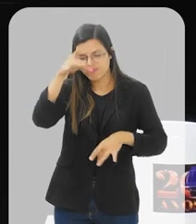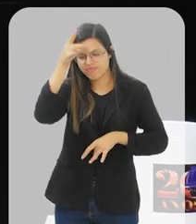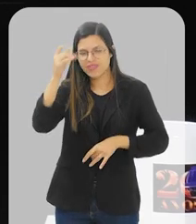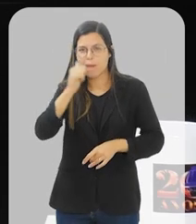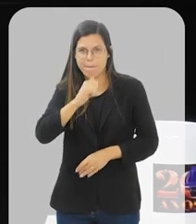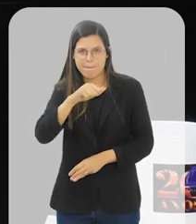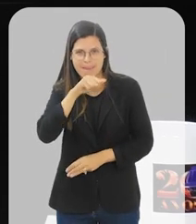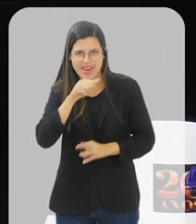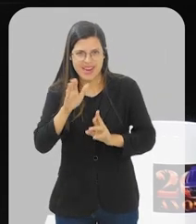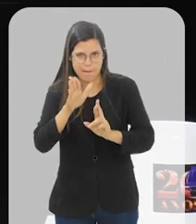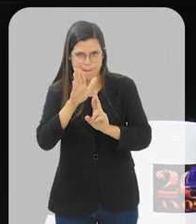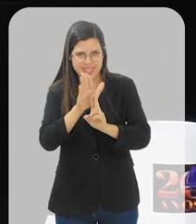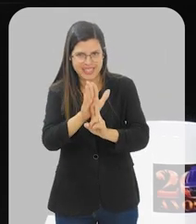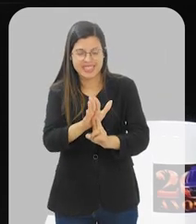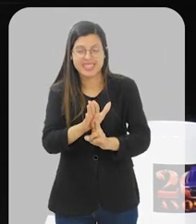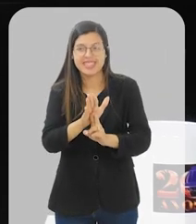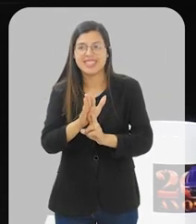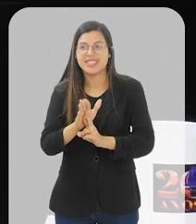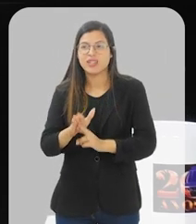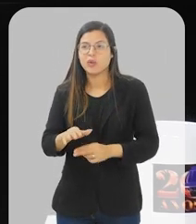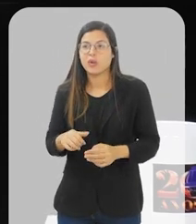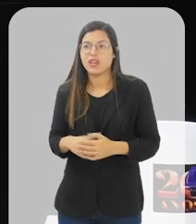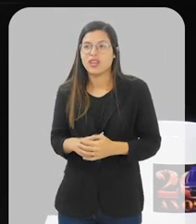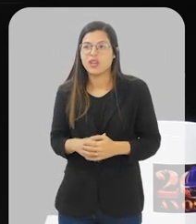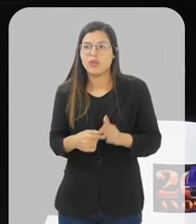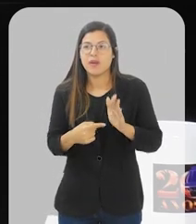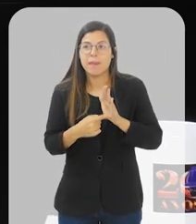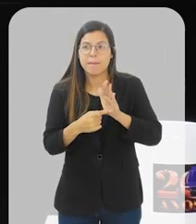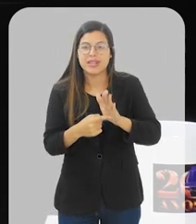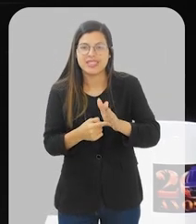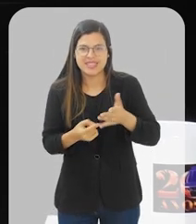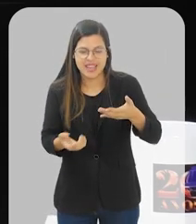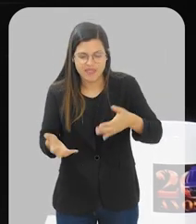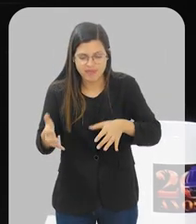E eu apresentava a bateria para o jurado engatinhando.